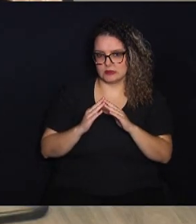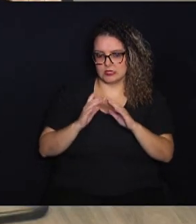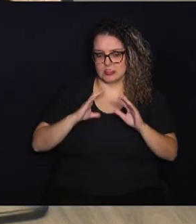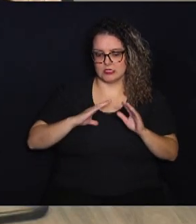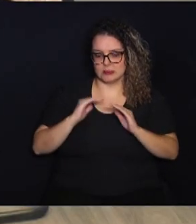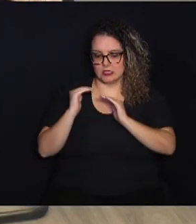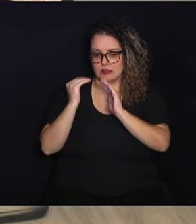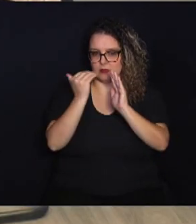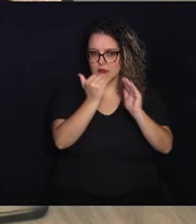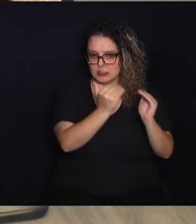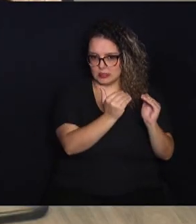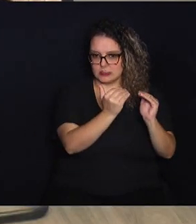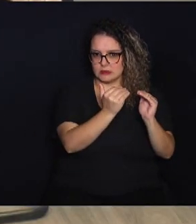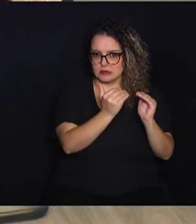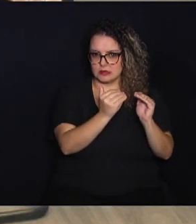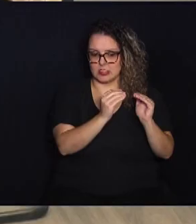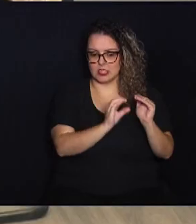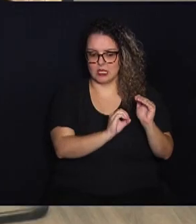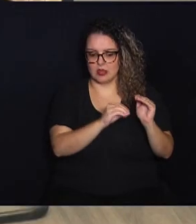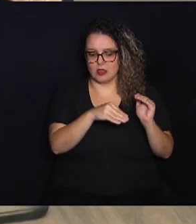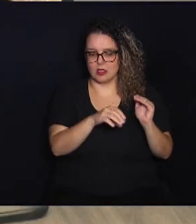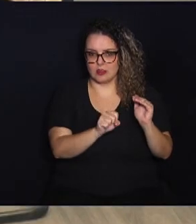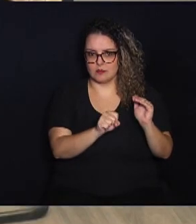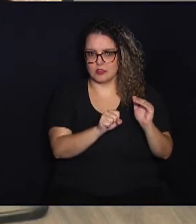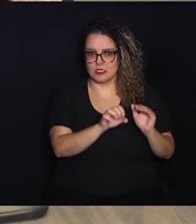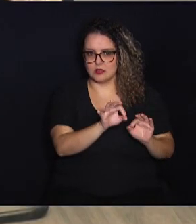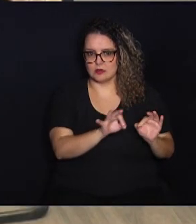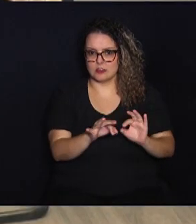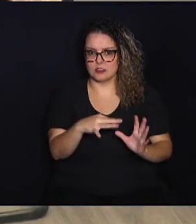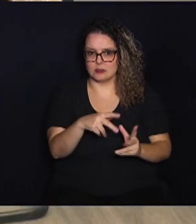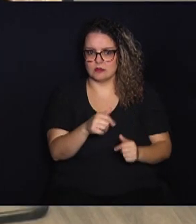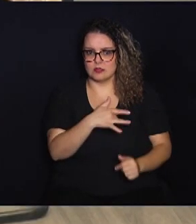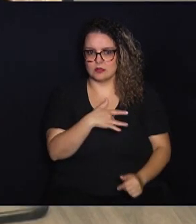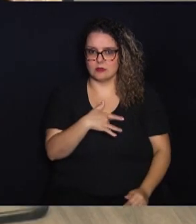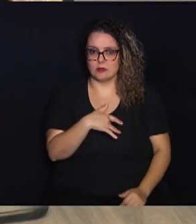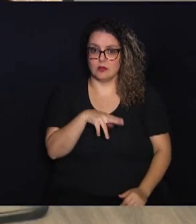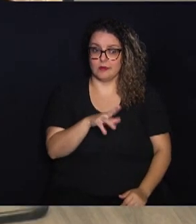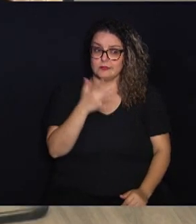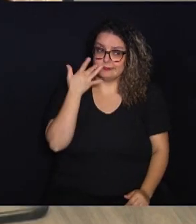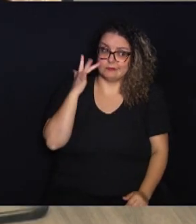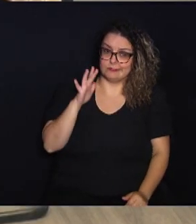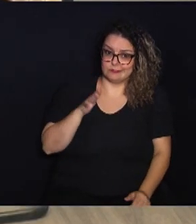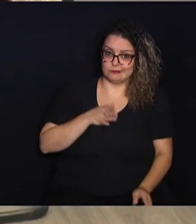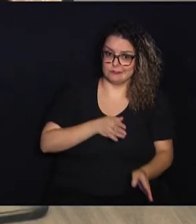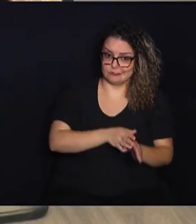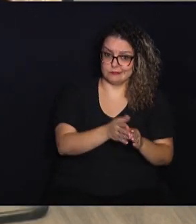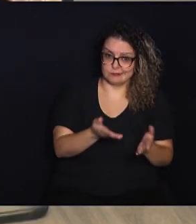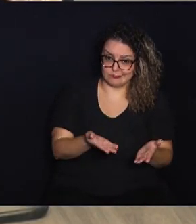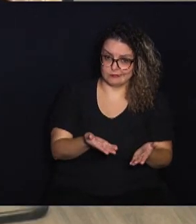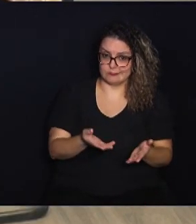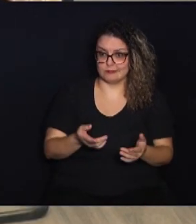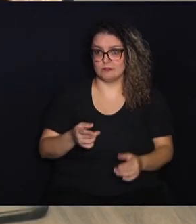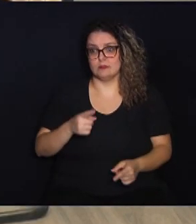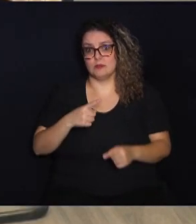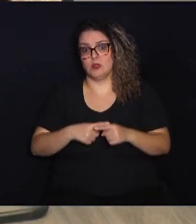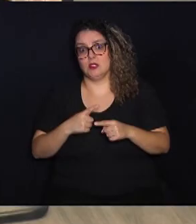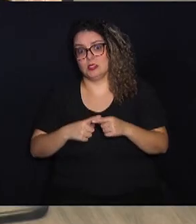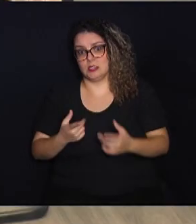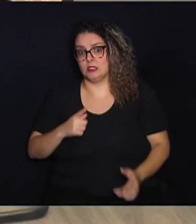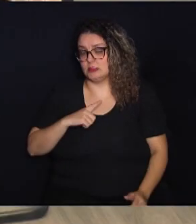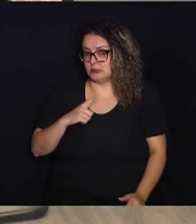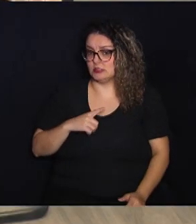a recomendação da Organização Mundial de Saúde ou você nem sabia dessa recomendação, né? Porque